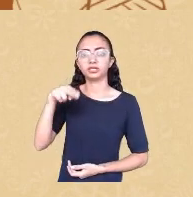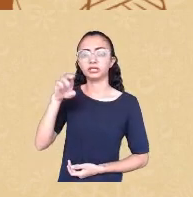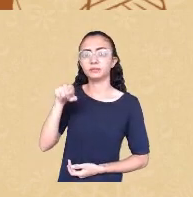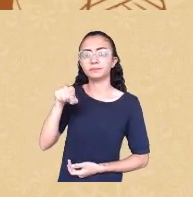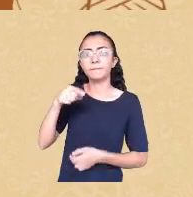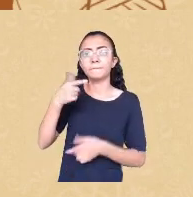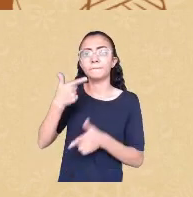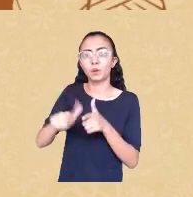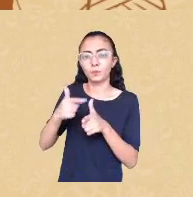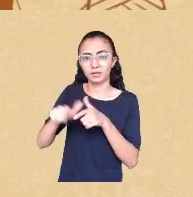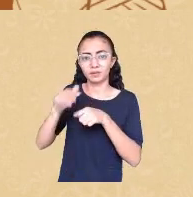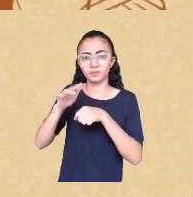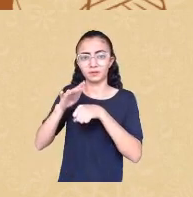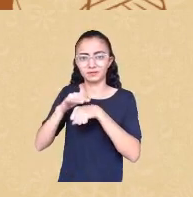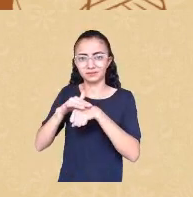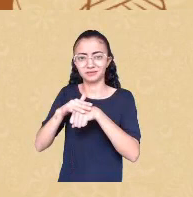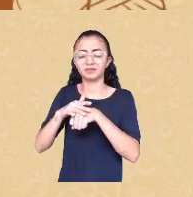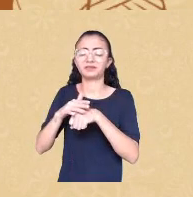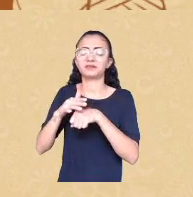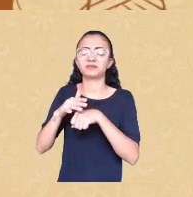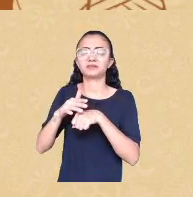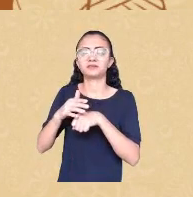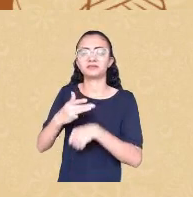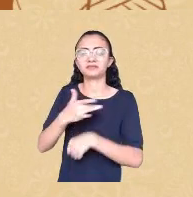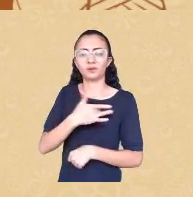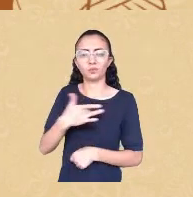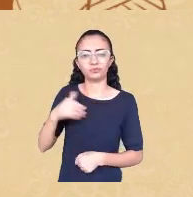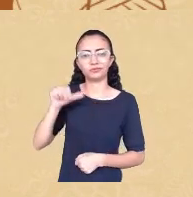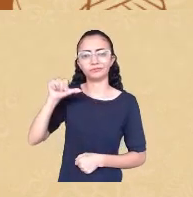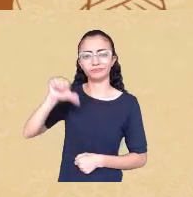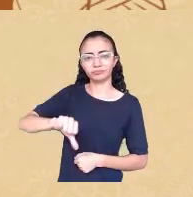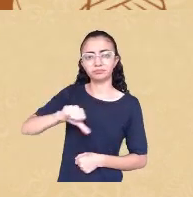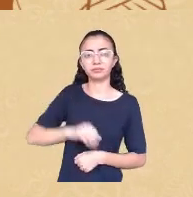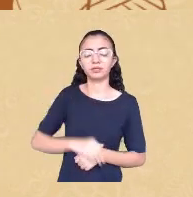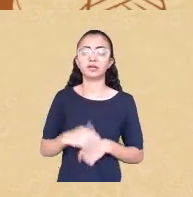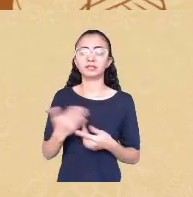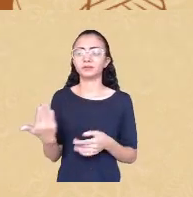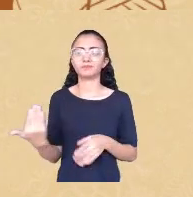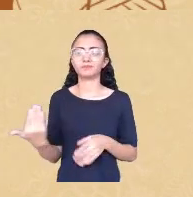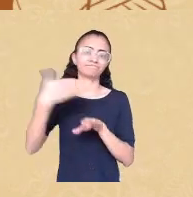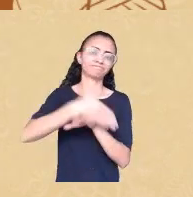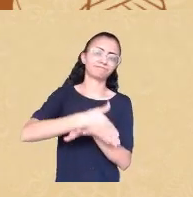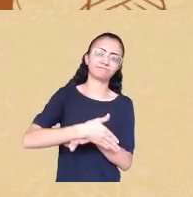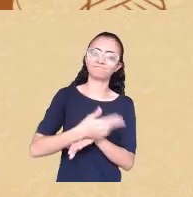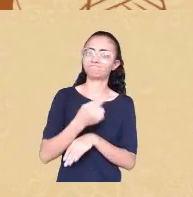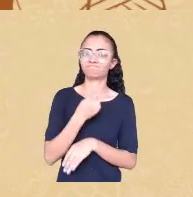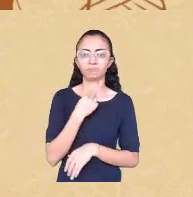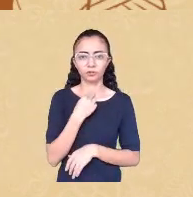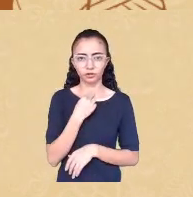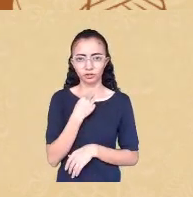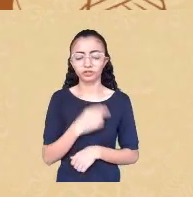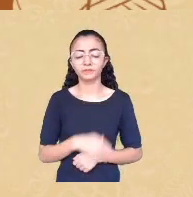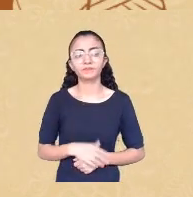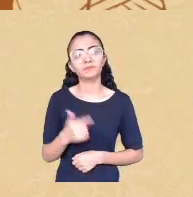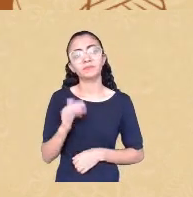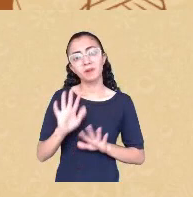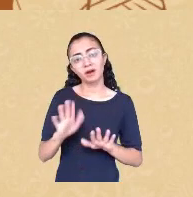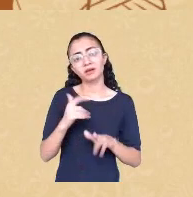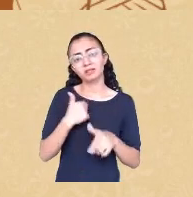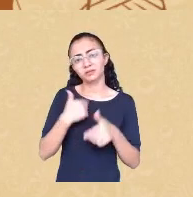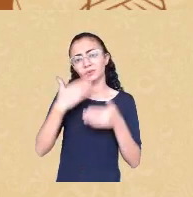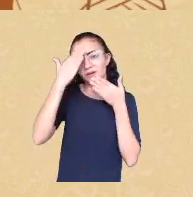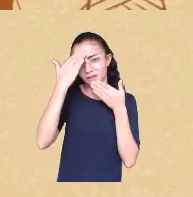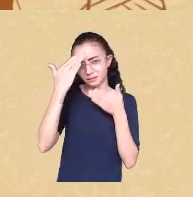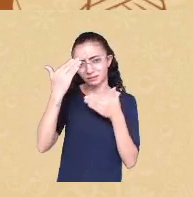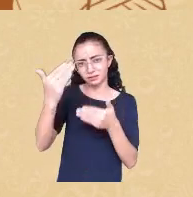que a gente ia fazer para esse debate. Então, agradeço a referência